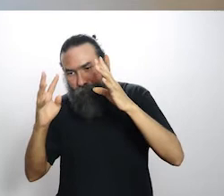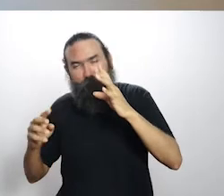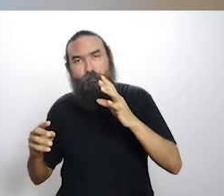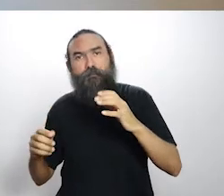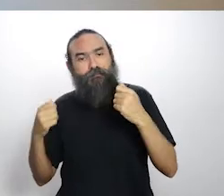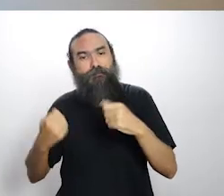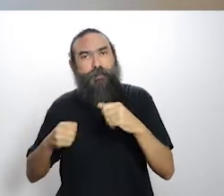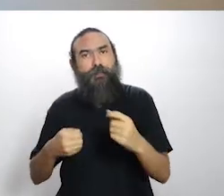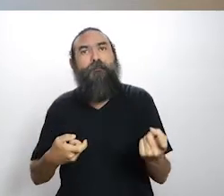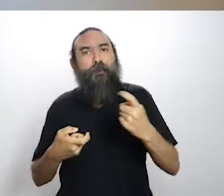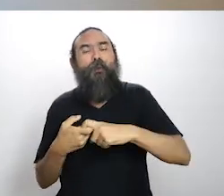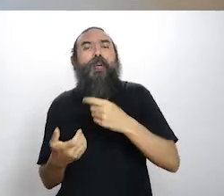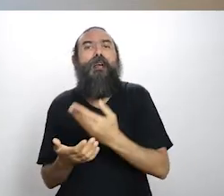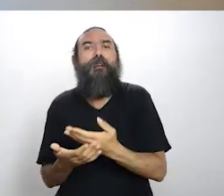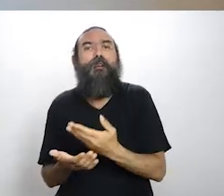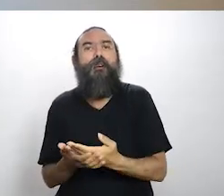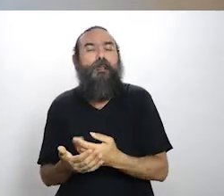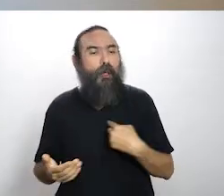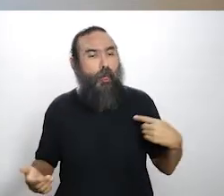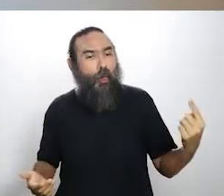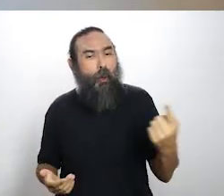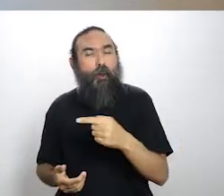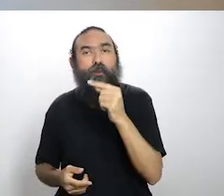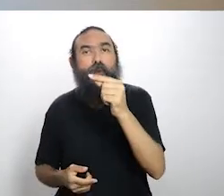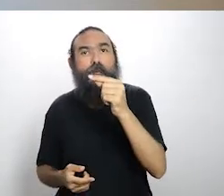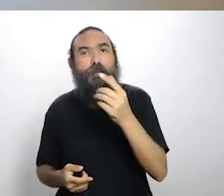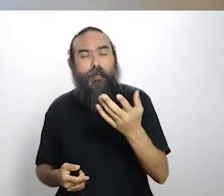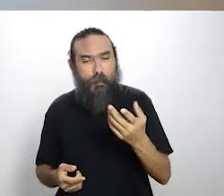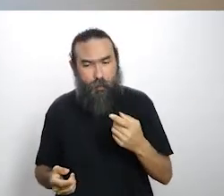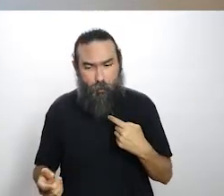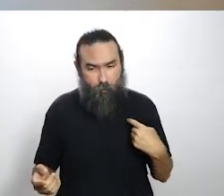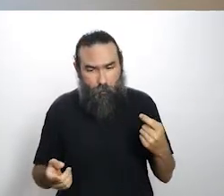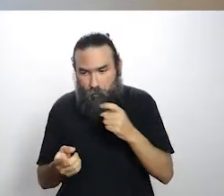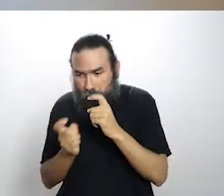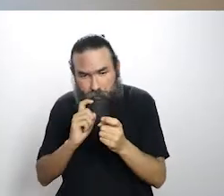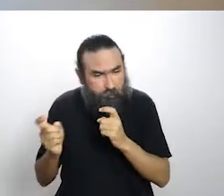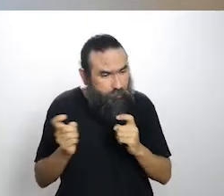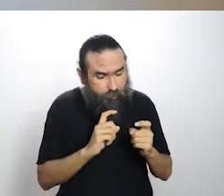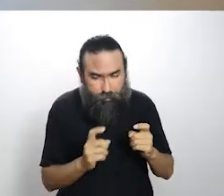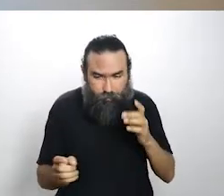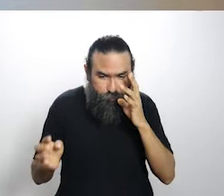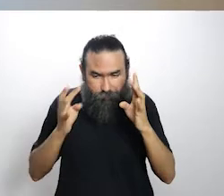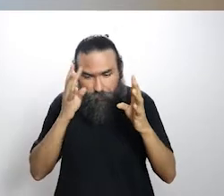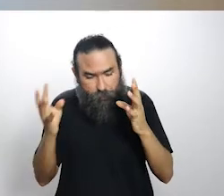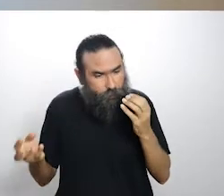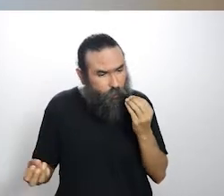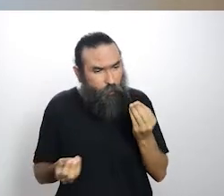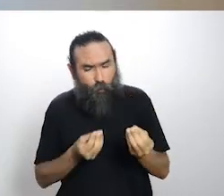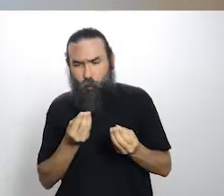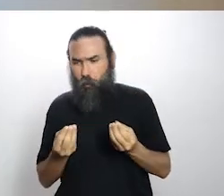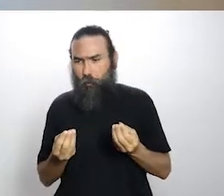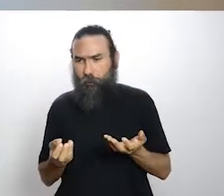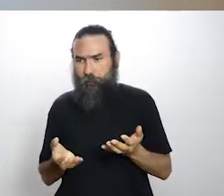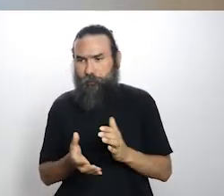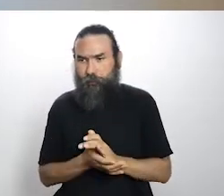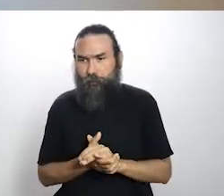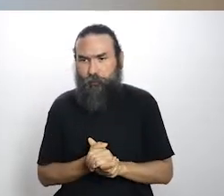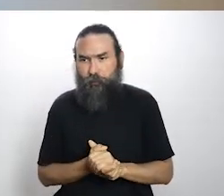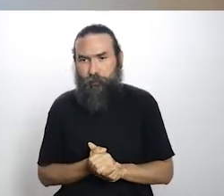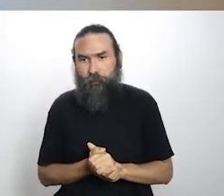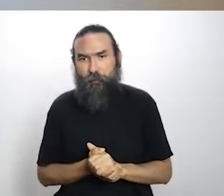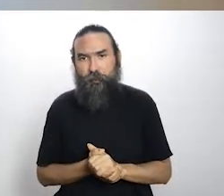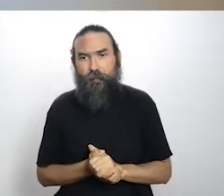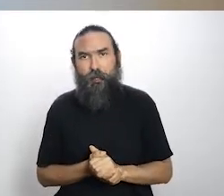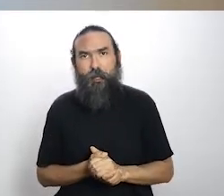Mas como assim alguém decide mudar a pintura da escola? Mas como decide mudar a pintura da escola da nossa